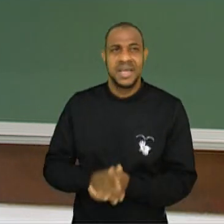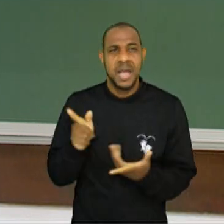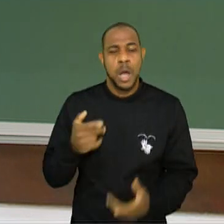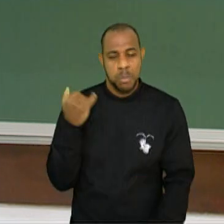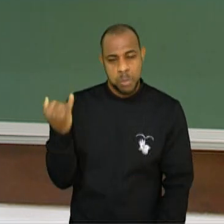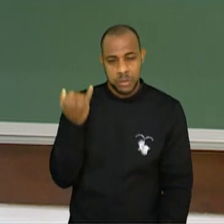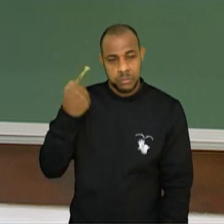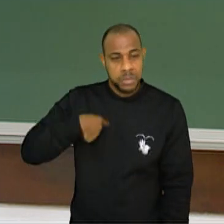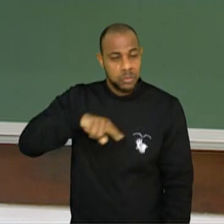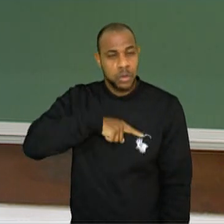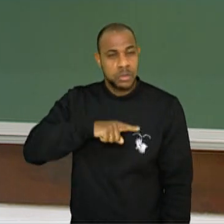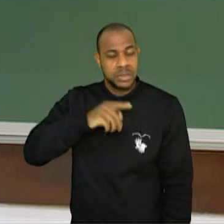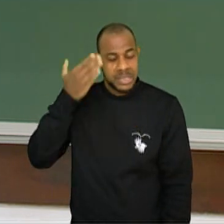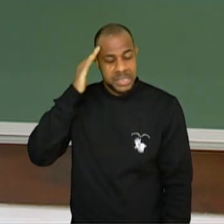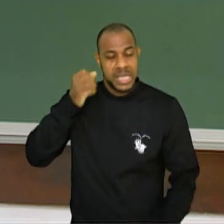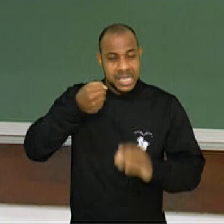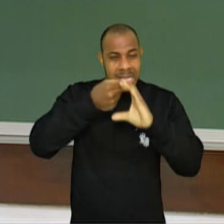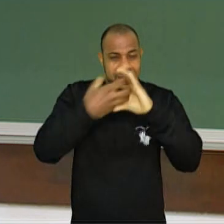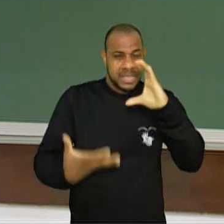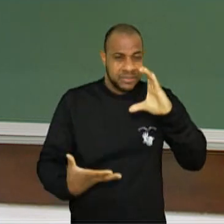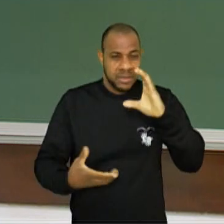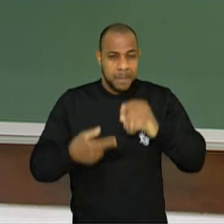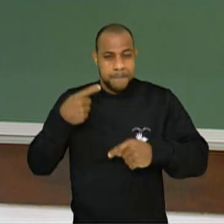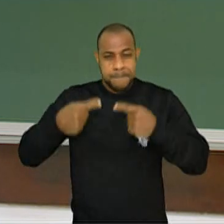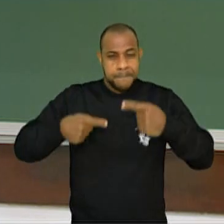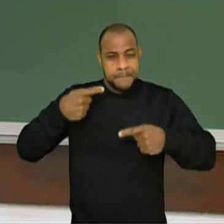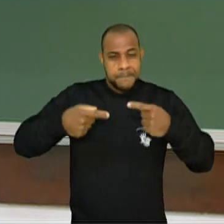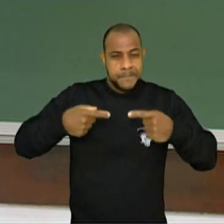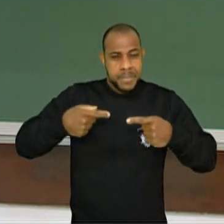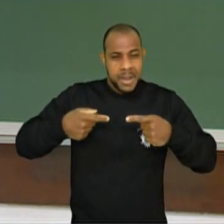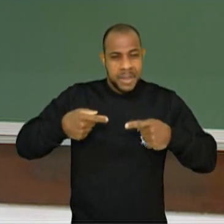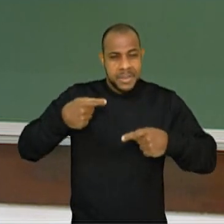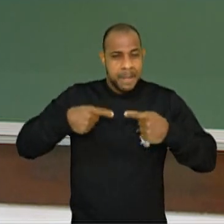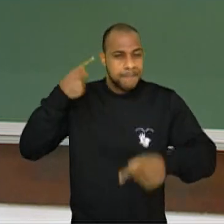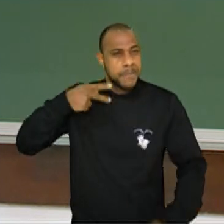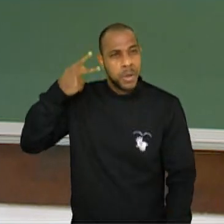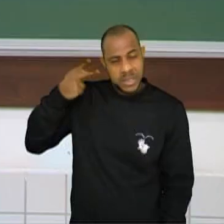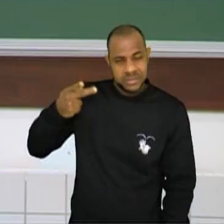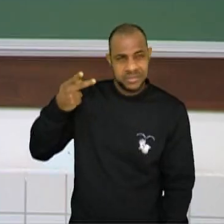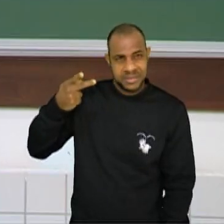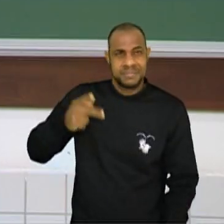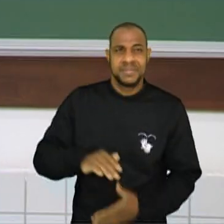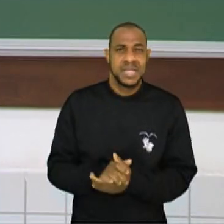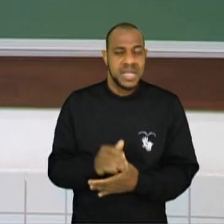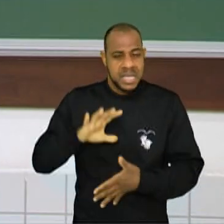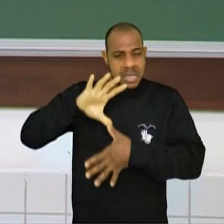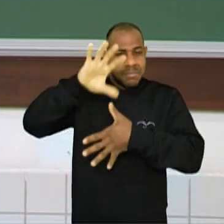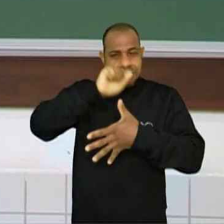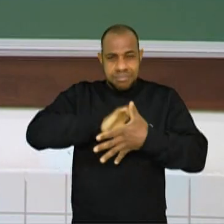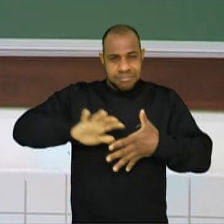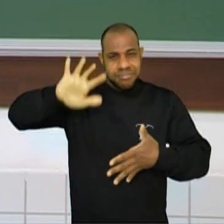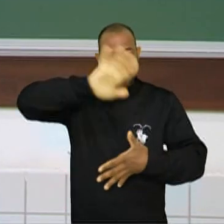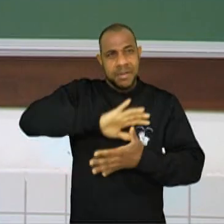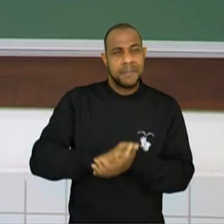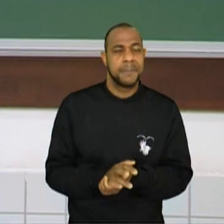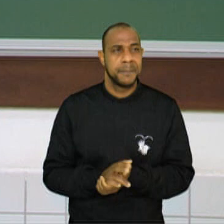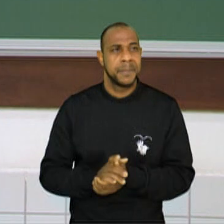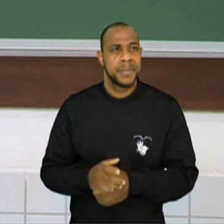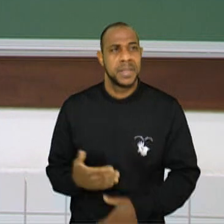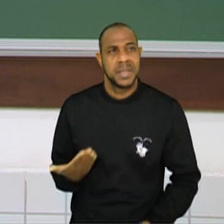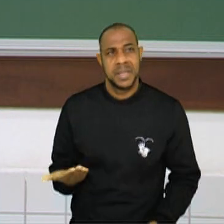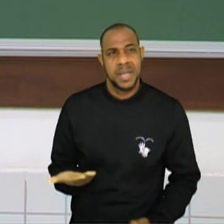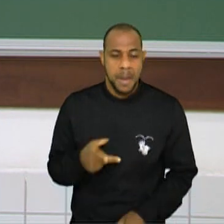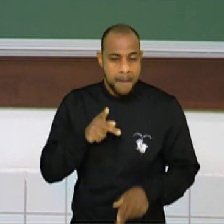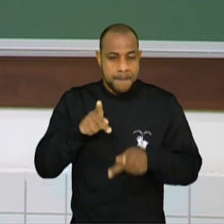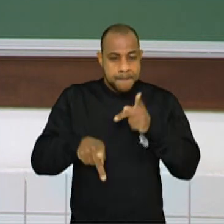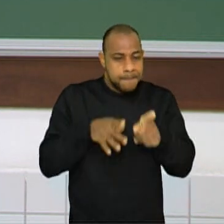para entendermos características da política em toda a América Latina. Para nós, interessa assim,